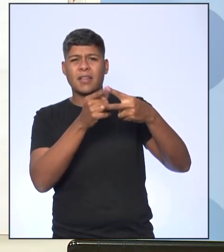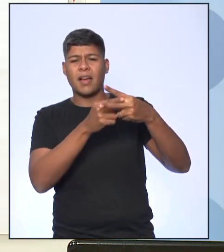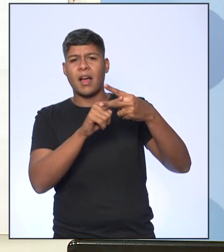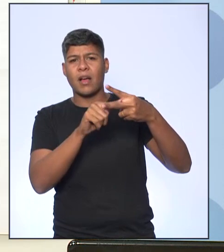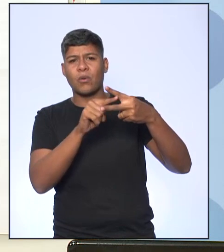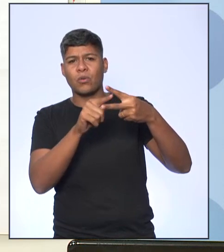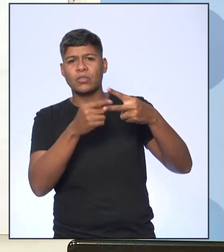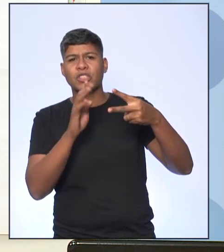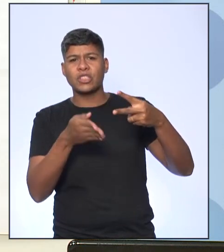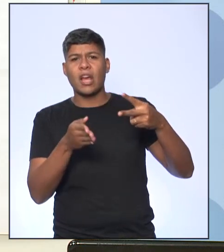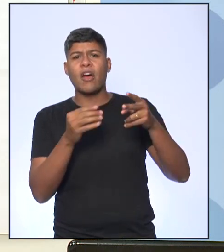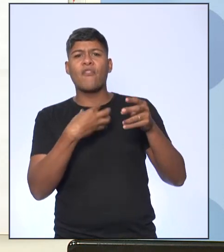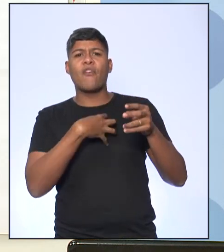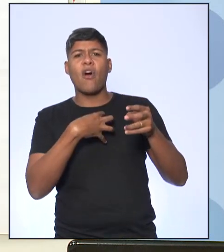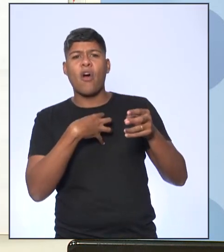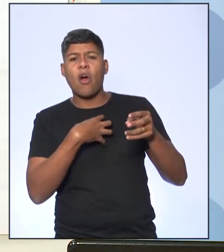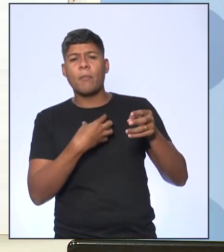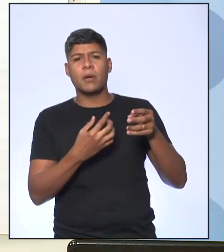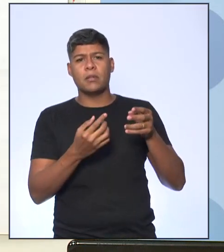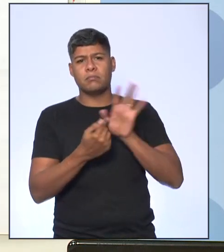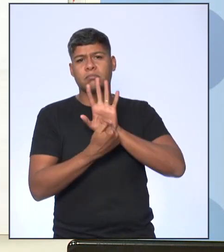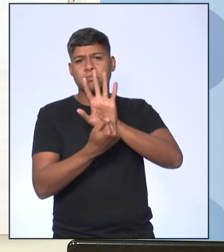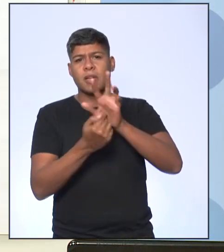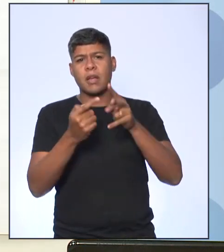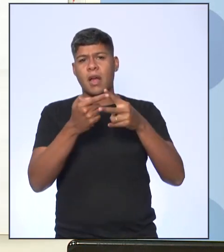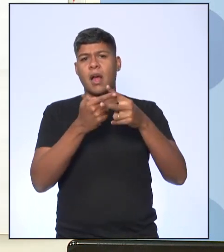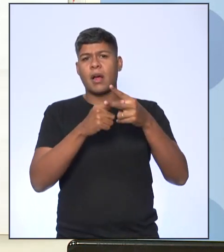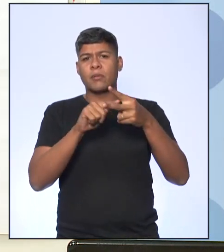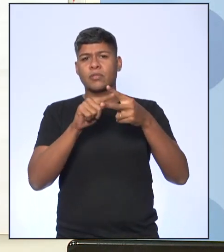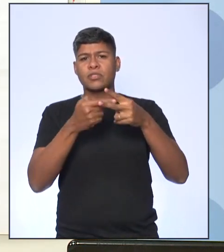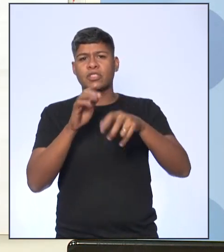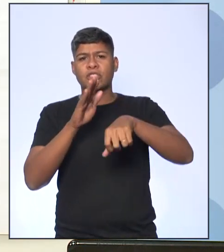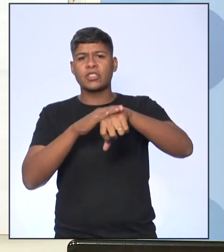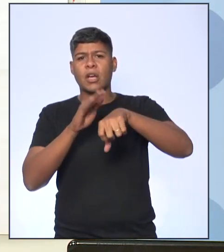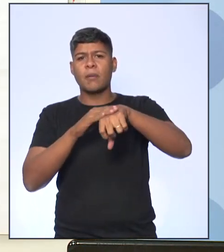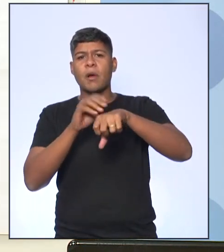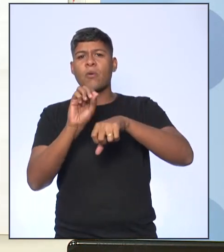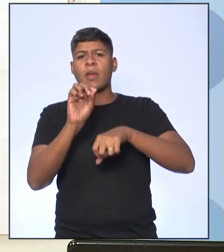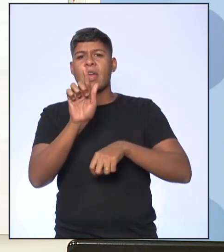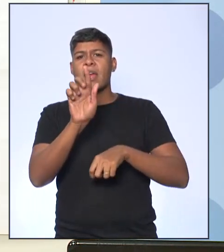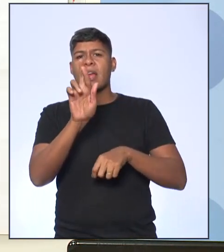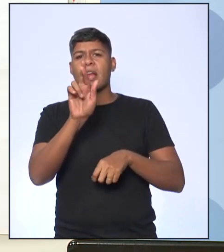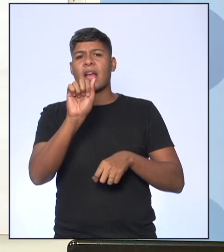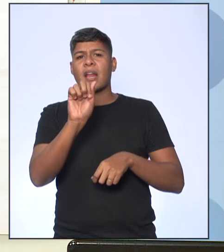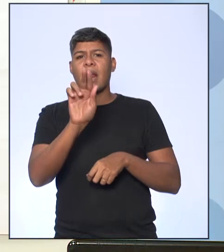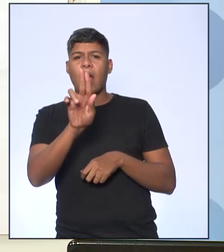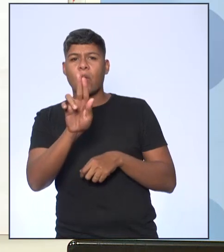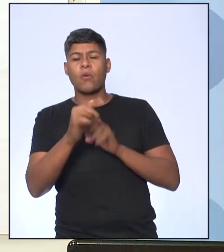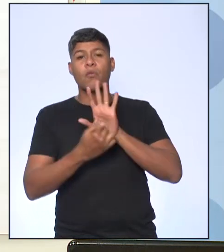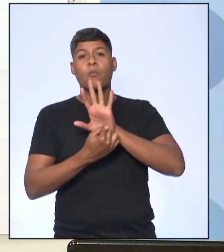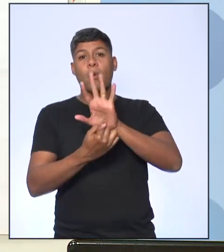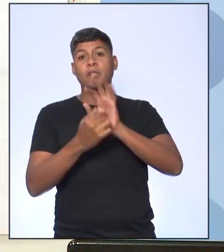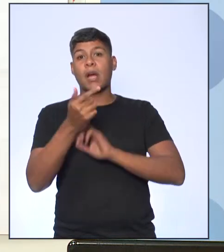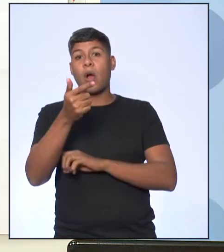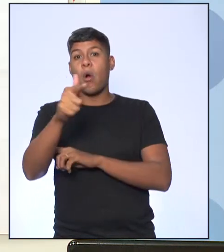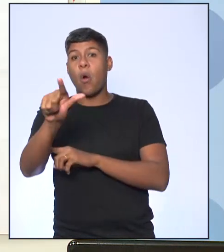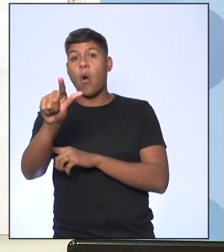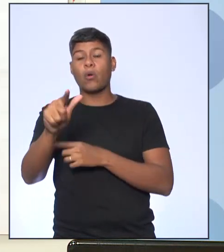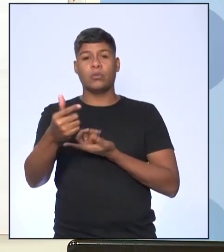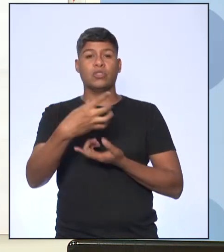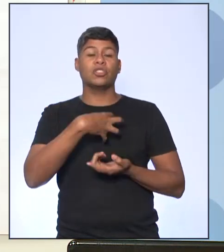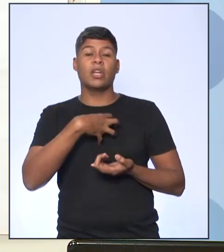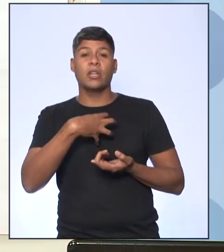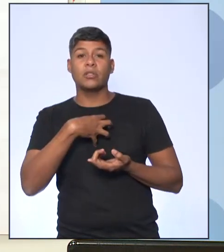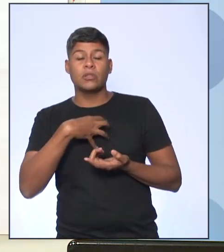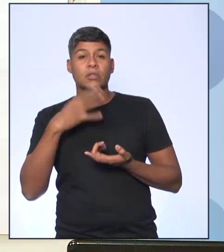já conheço uma forma que apresenta um ângulo. Nós chamamos ele de grau, né? Eu vou apresentar outro modelo